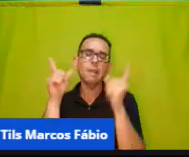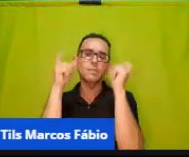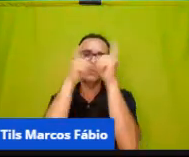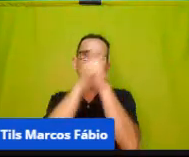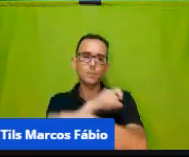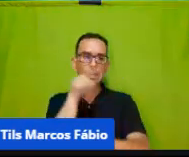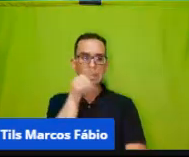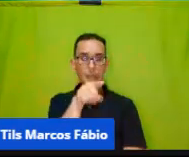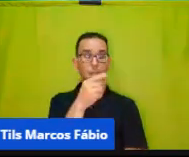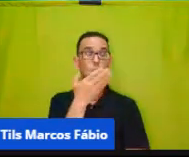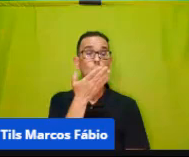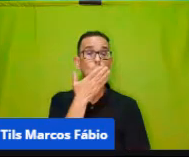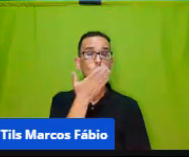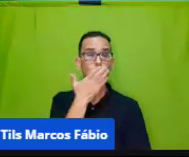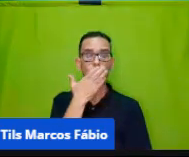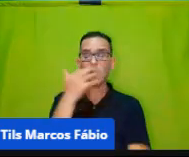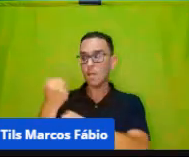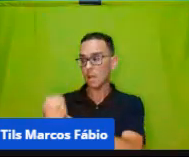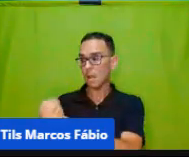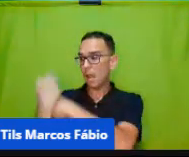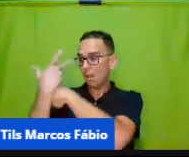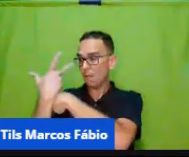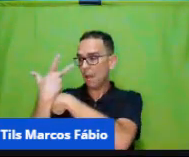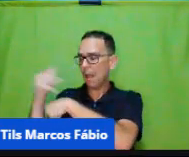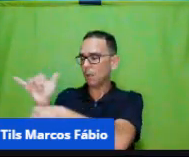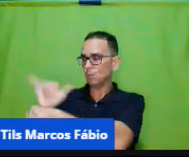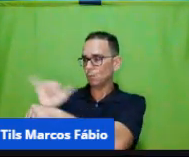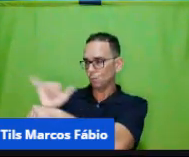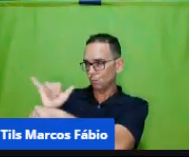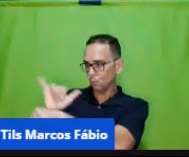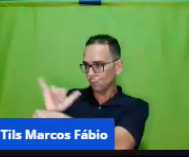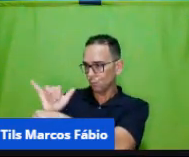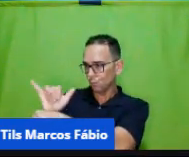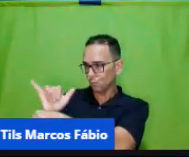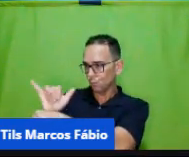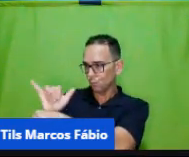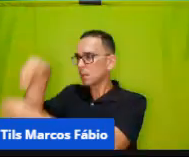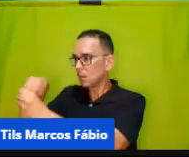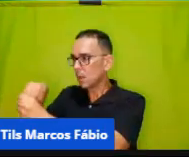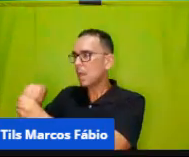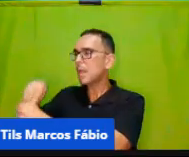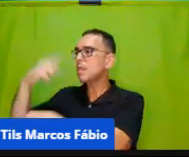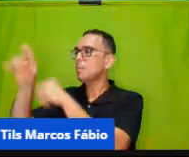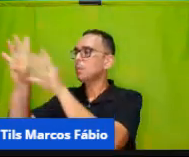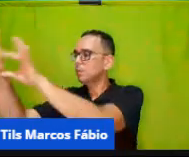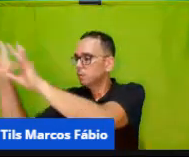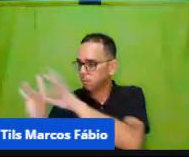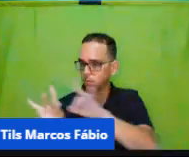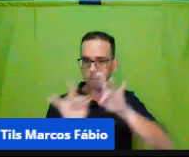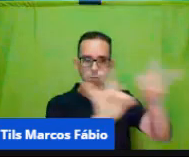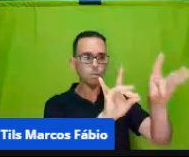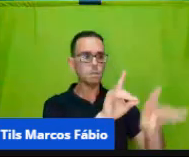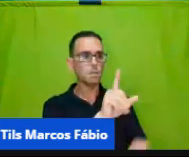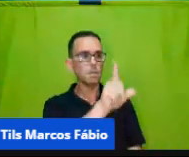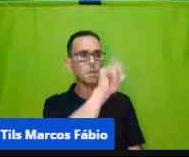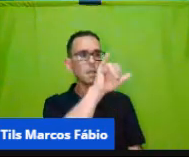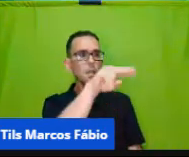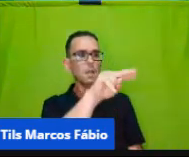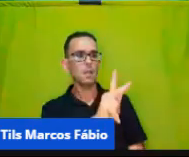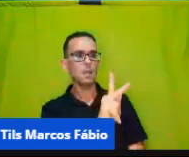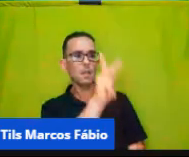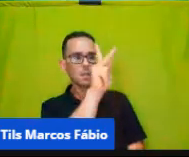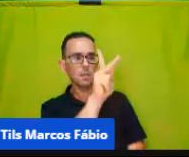opção de gravar no YouTube e passar para eles o link, me parece